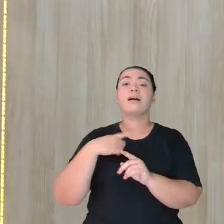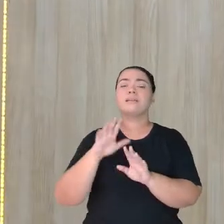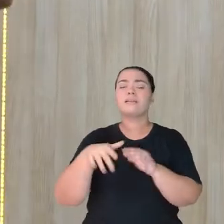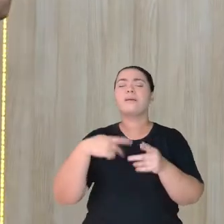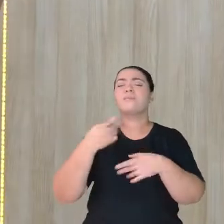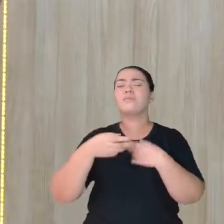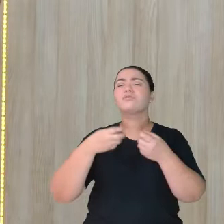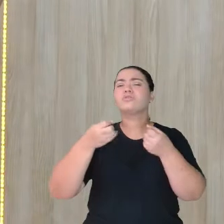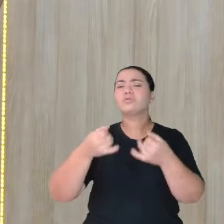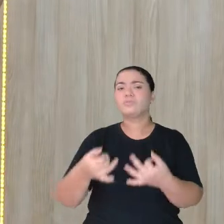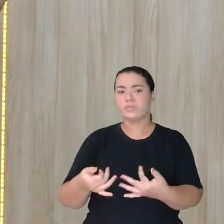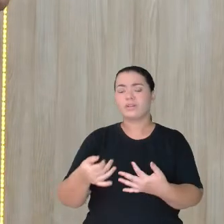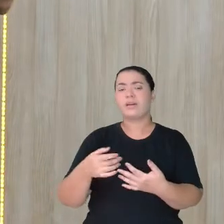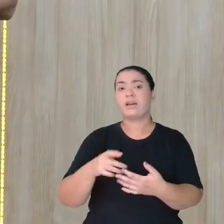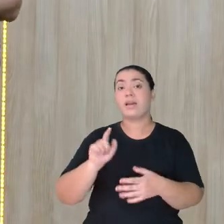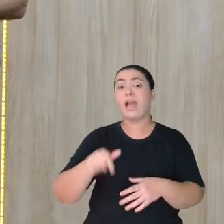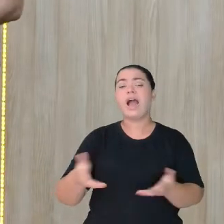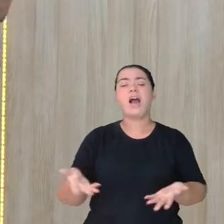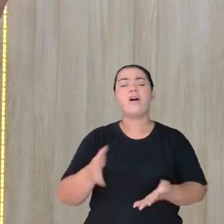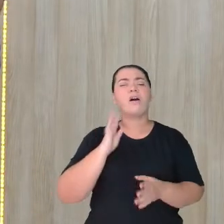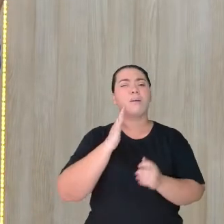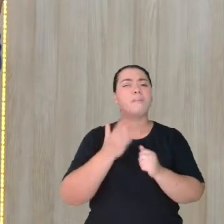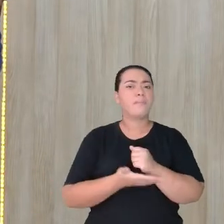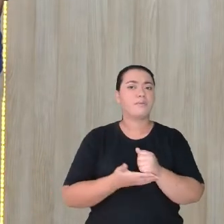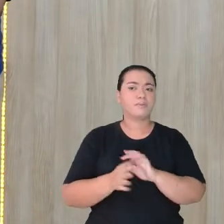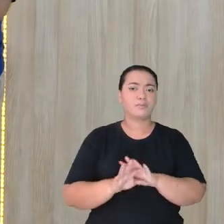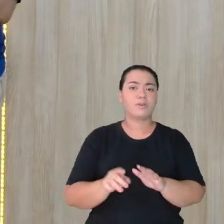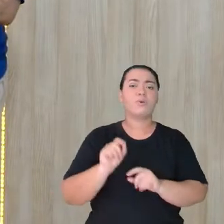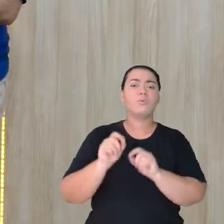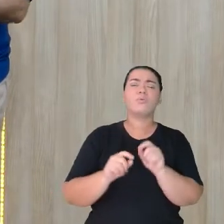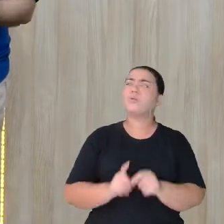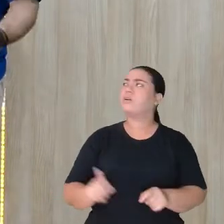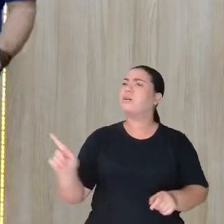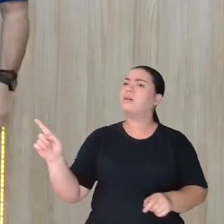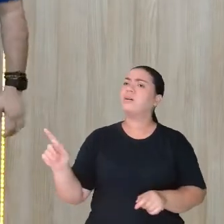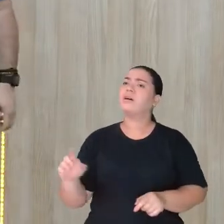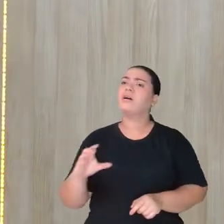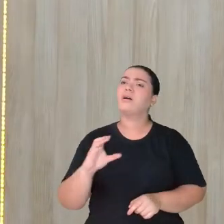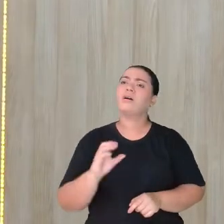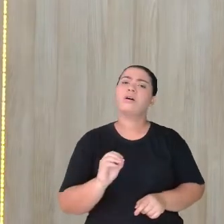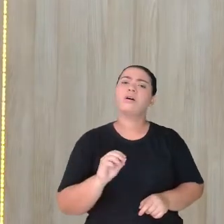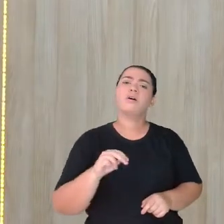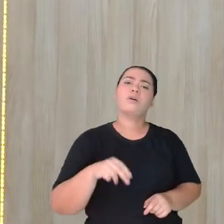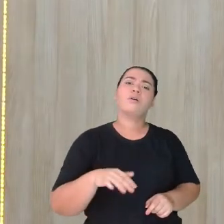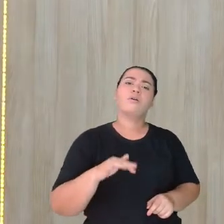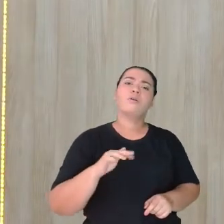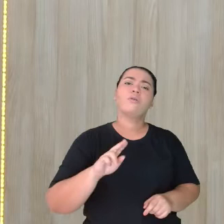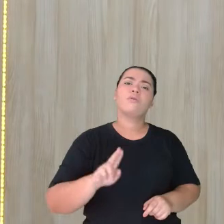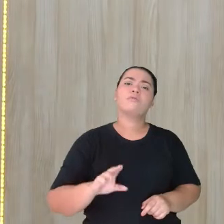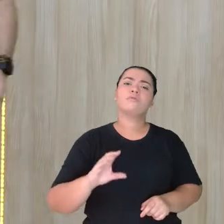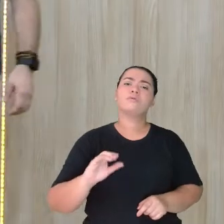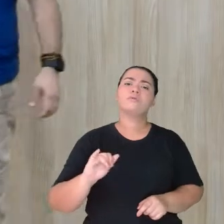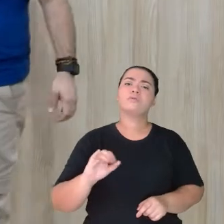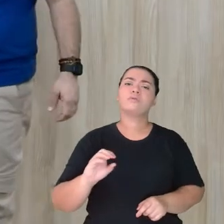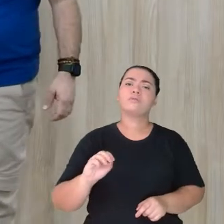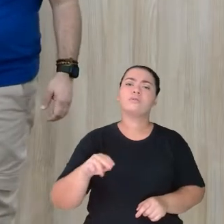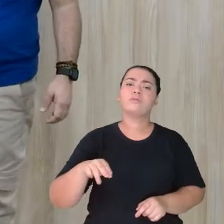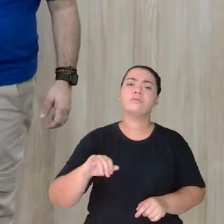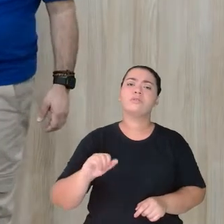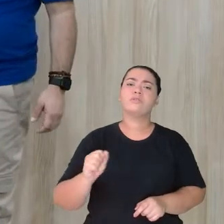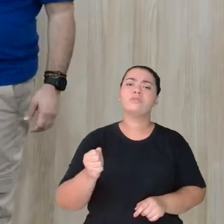bem básica, o que seria aí o confucionismo, certo? Seria um conjunto de ensinamentos do